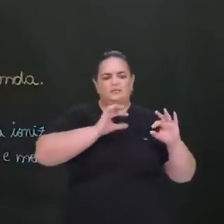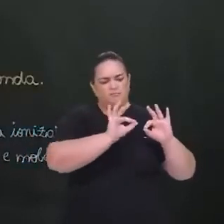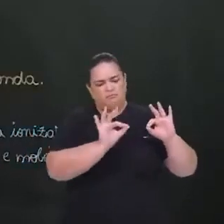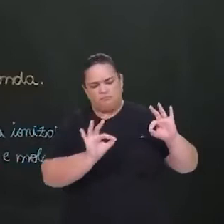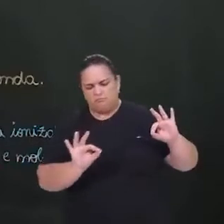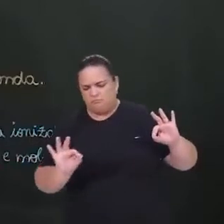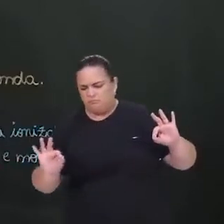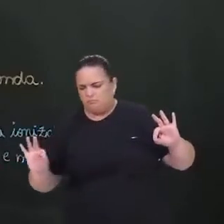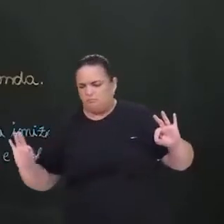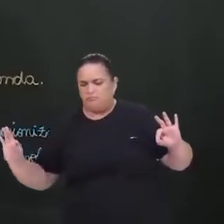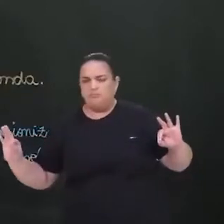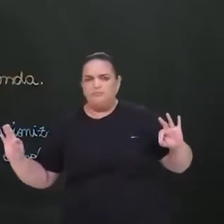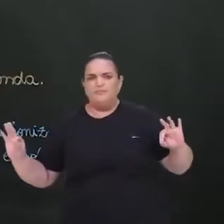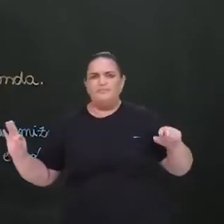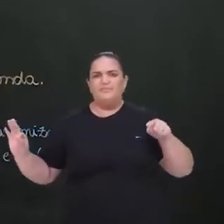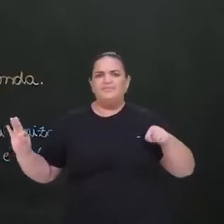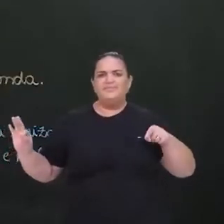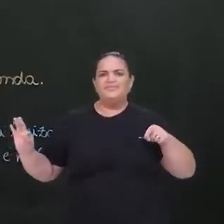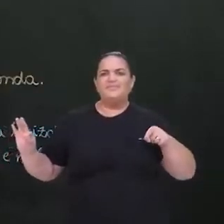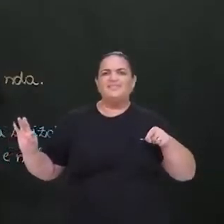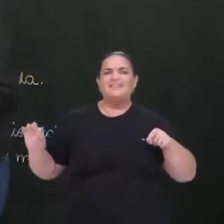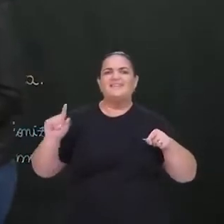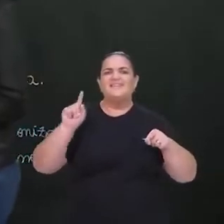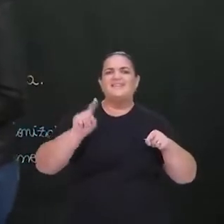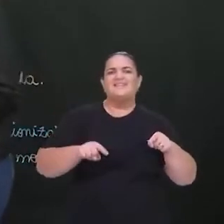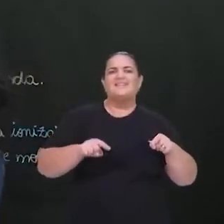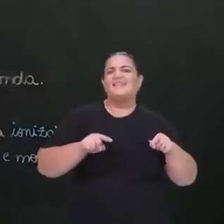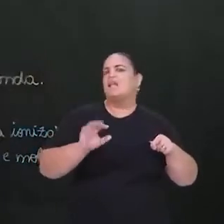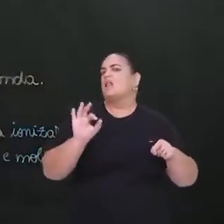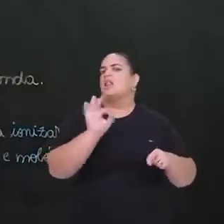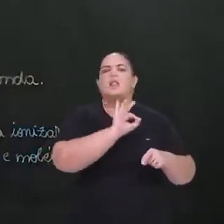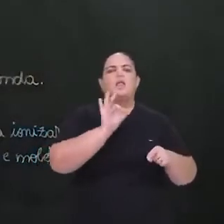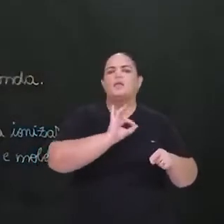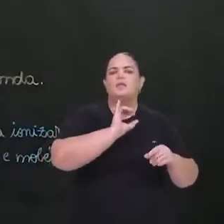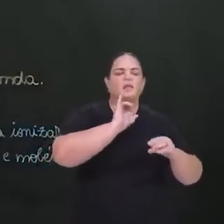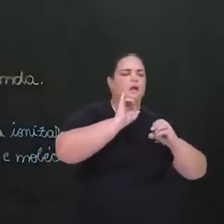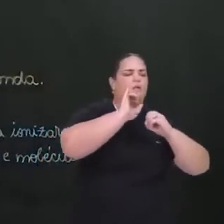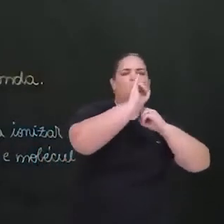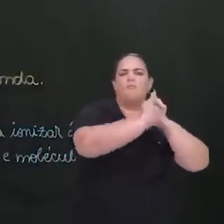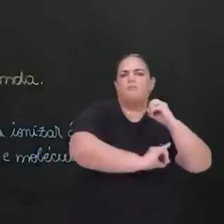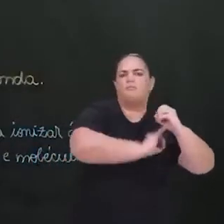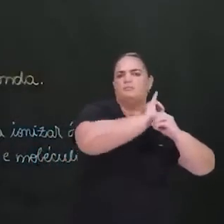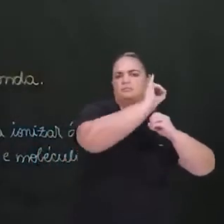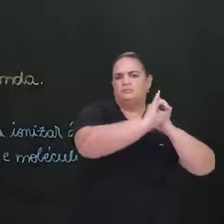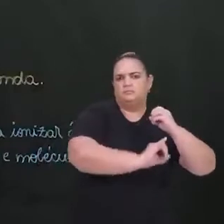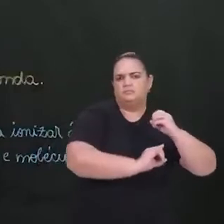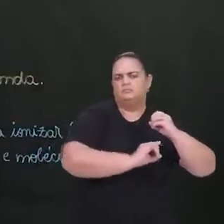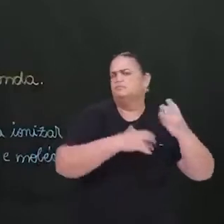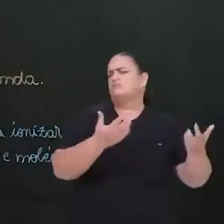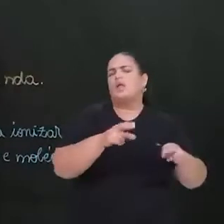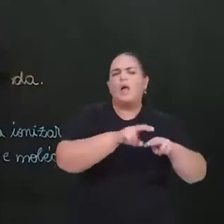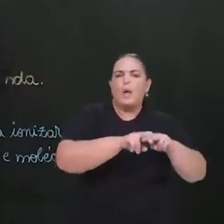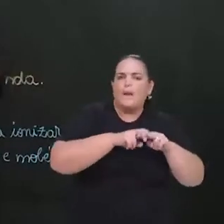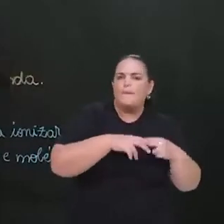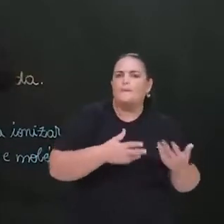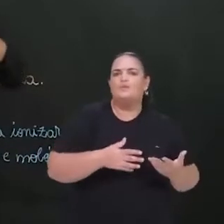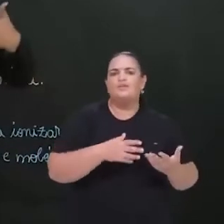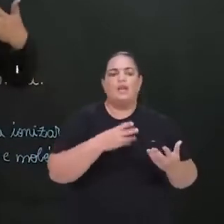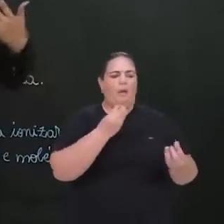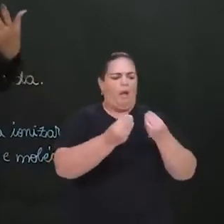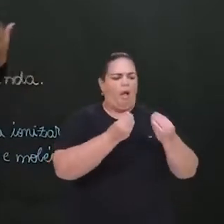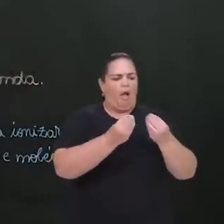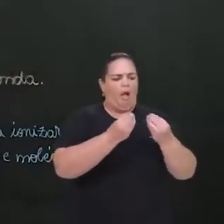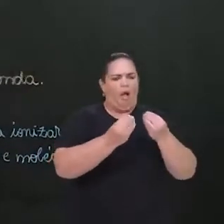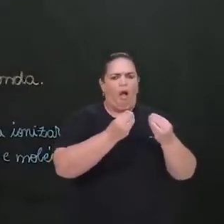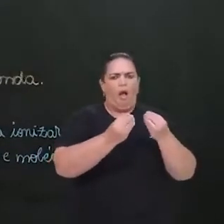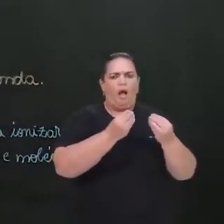de comprimento maior, a gente classifica elas como radiação não ionizante. Por quê? Porque o grau